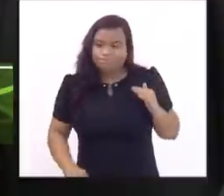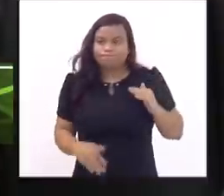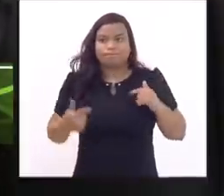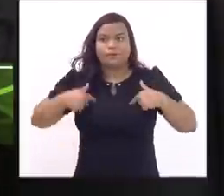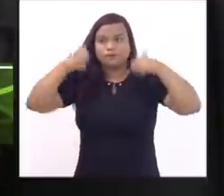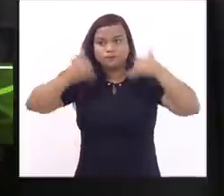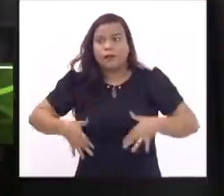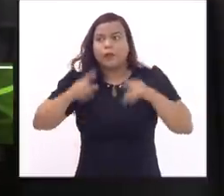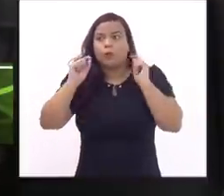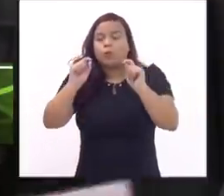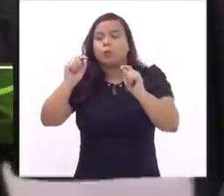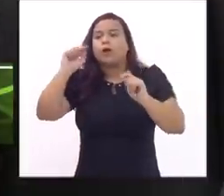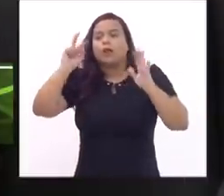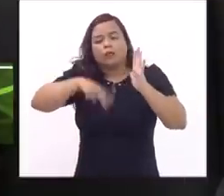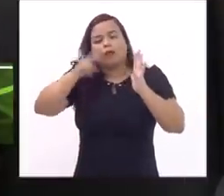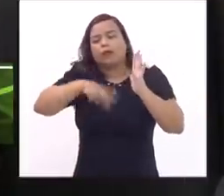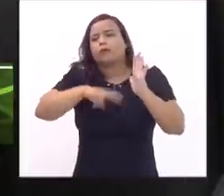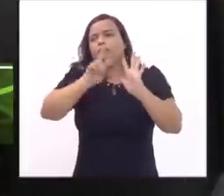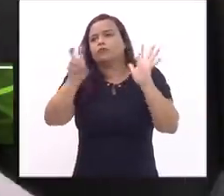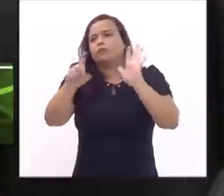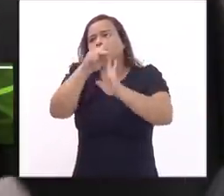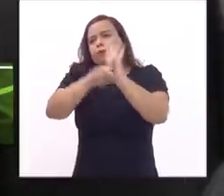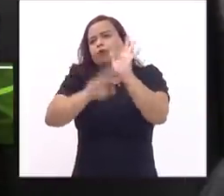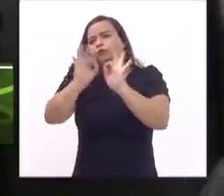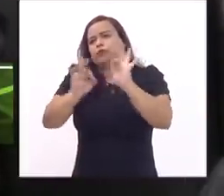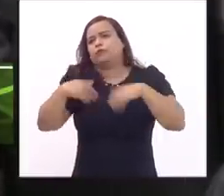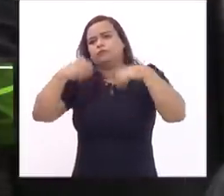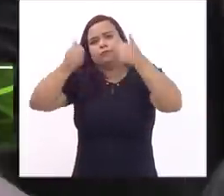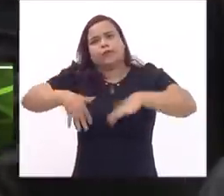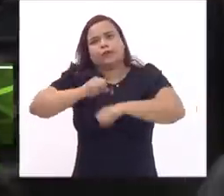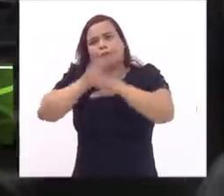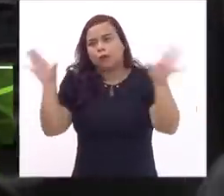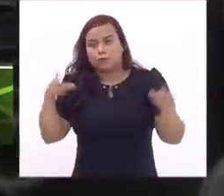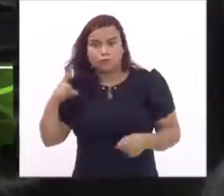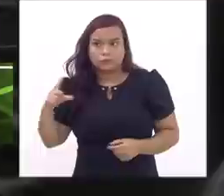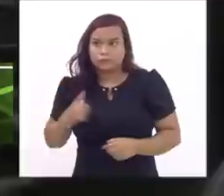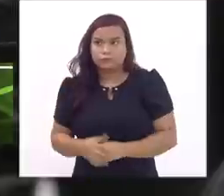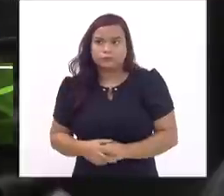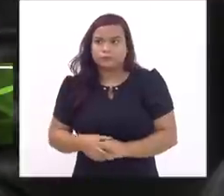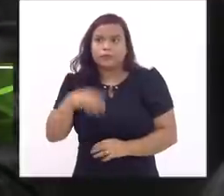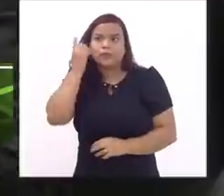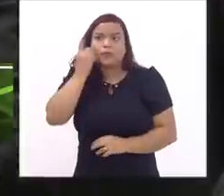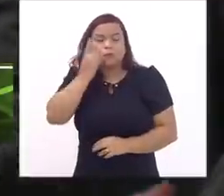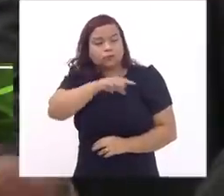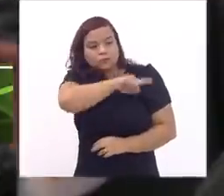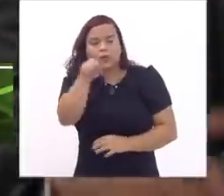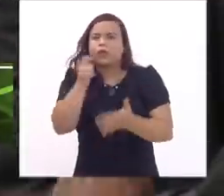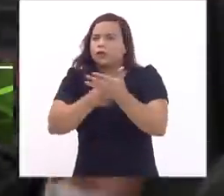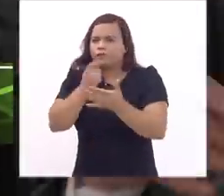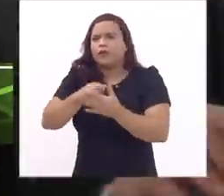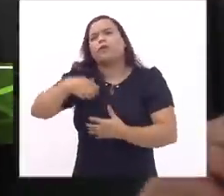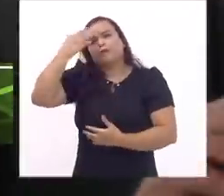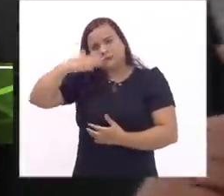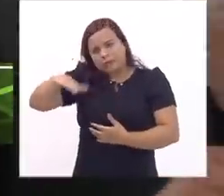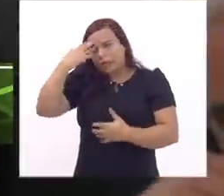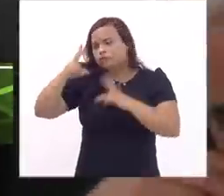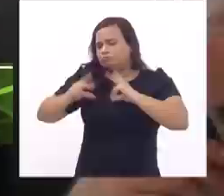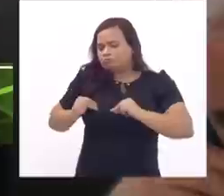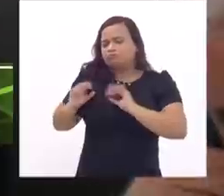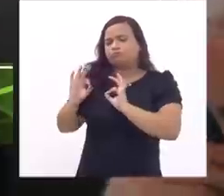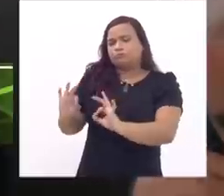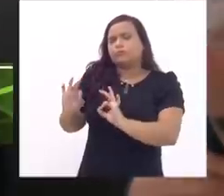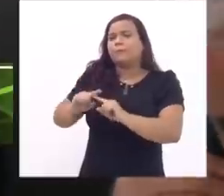eu estou lendo no projeto, sendo bem claro no projeto. O que deputados defenderam, eu entendo o mérito da causa, mas não é isso que está